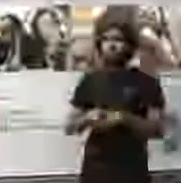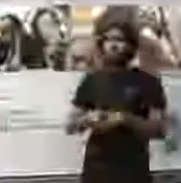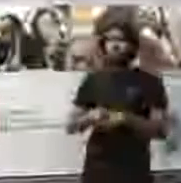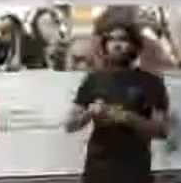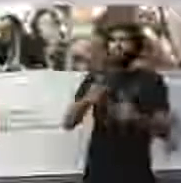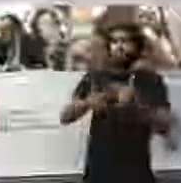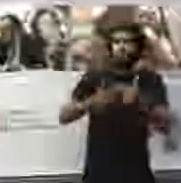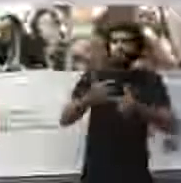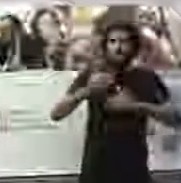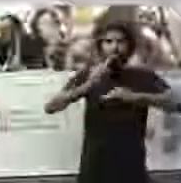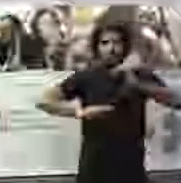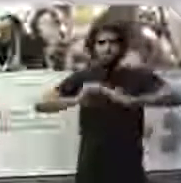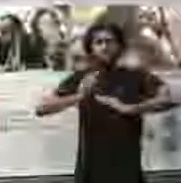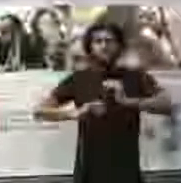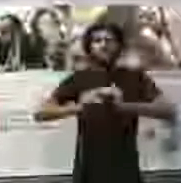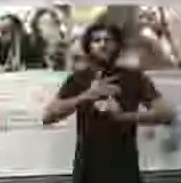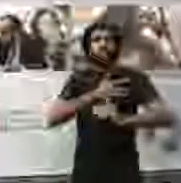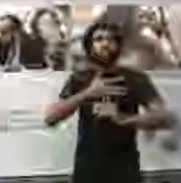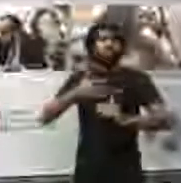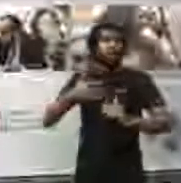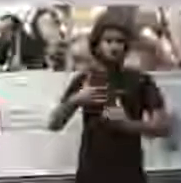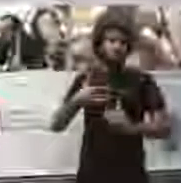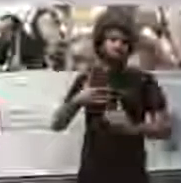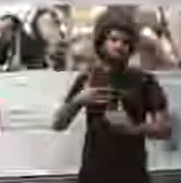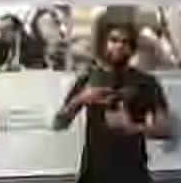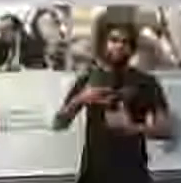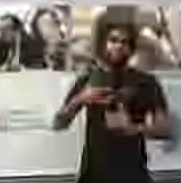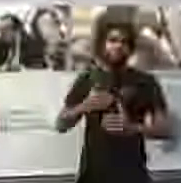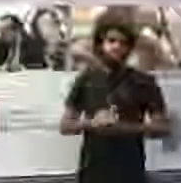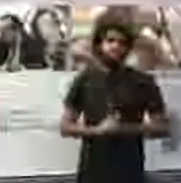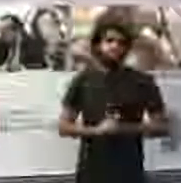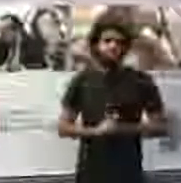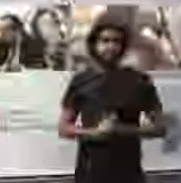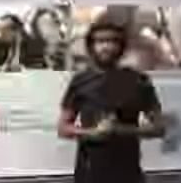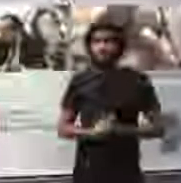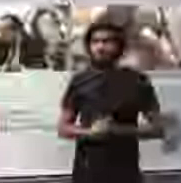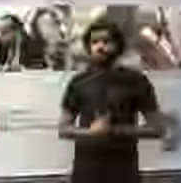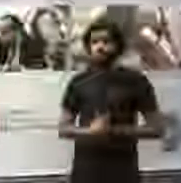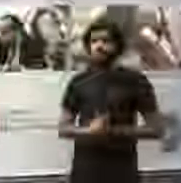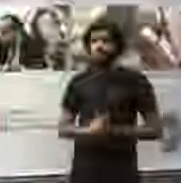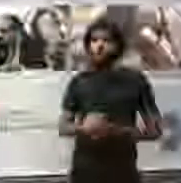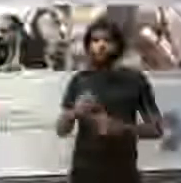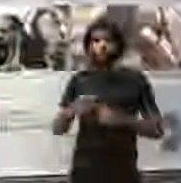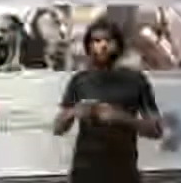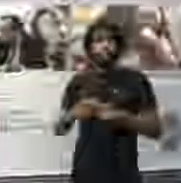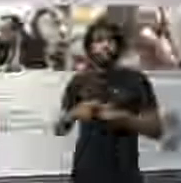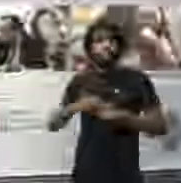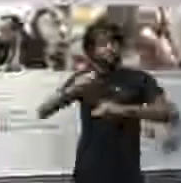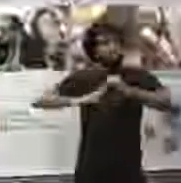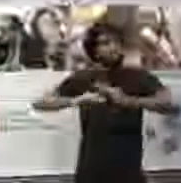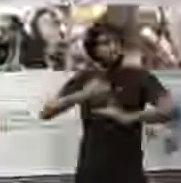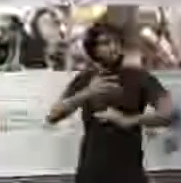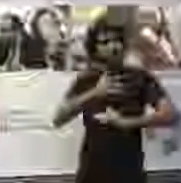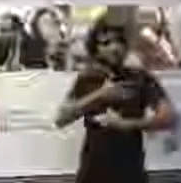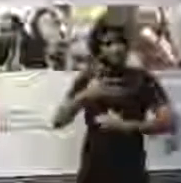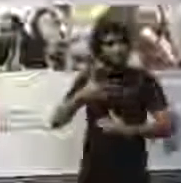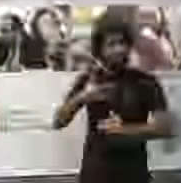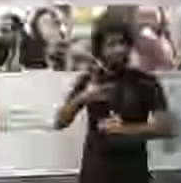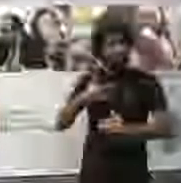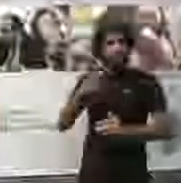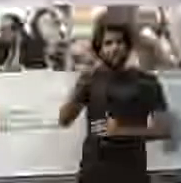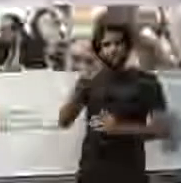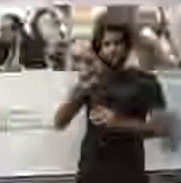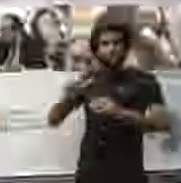profissionais de saúde que é uma também um um momento importante e que muitas vezes